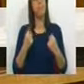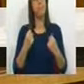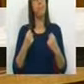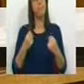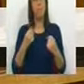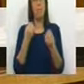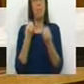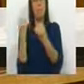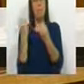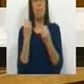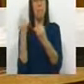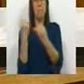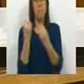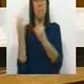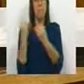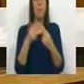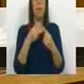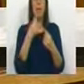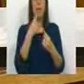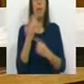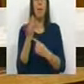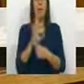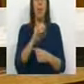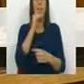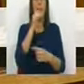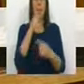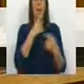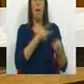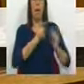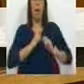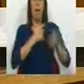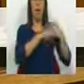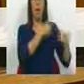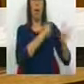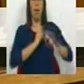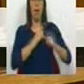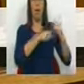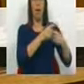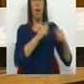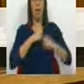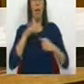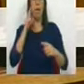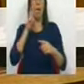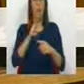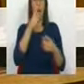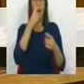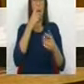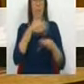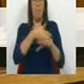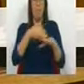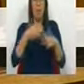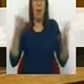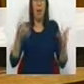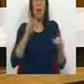sempre olhar para o retrovisor. Então falam aqui, por exemplo, sempre nestas heranças passadas, que é sempre uma visão muito parcial,